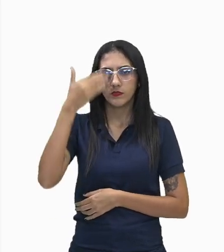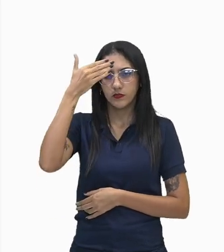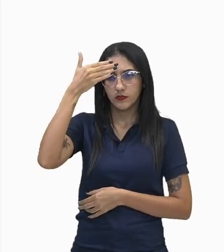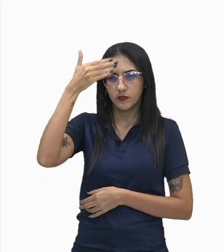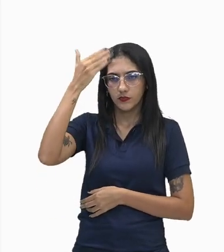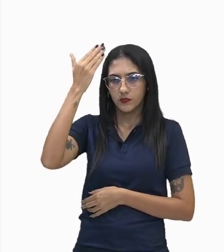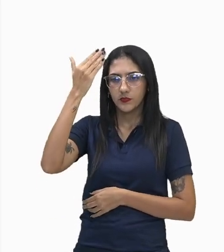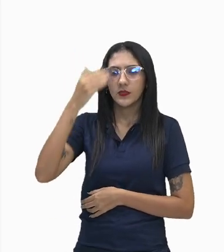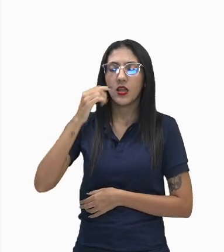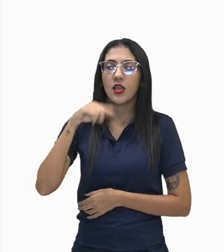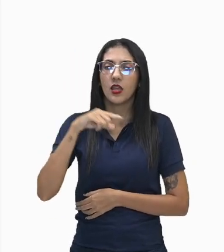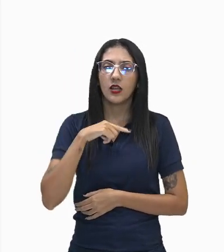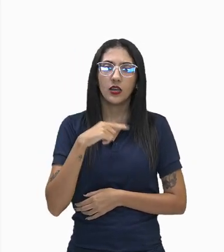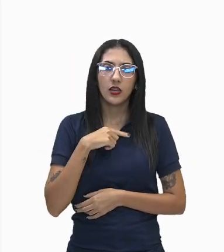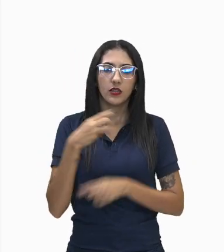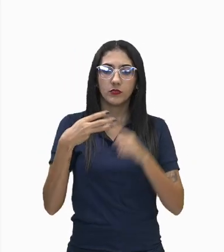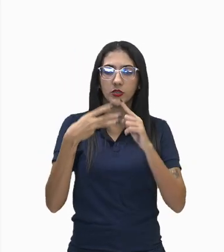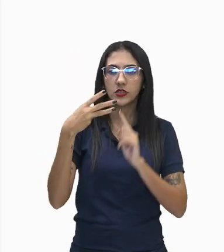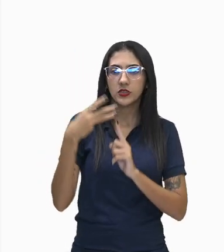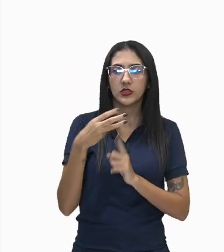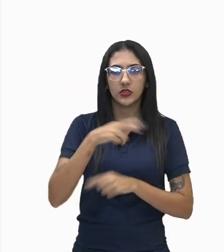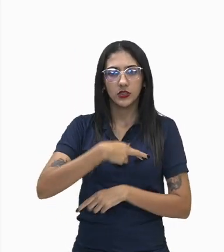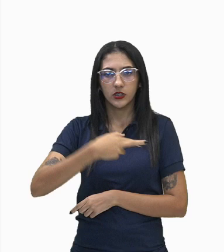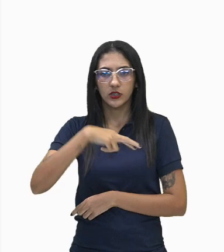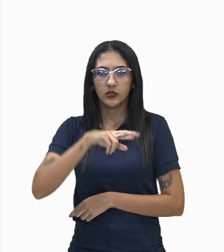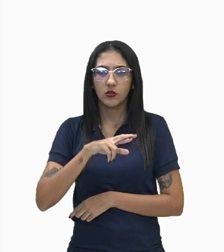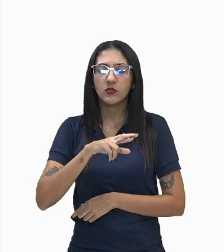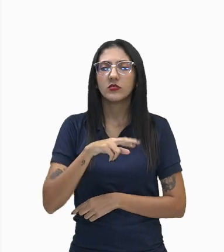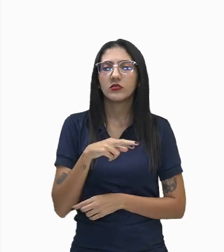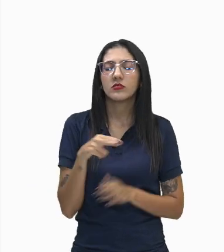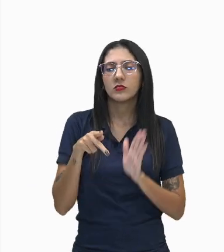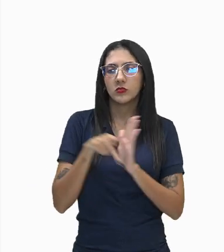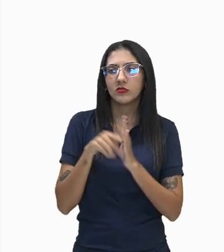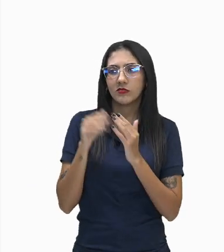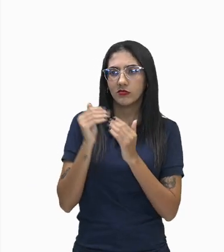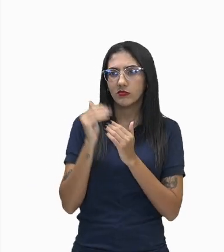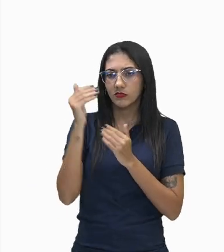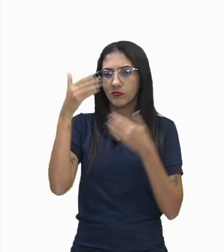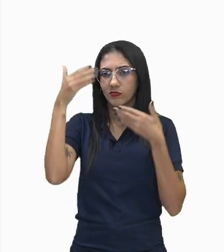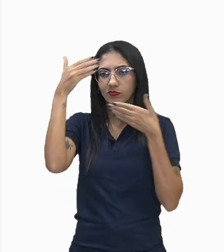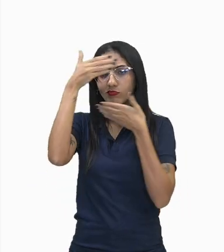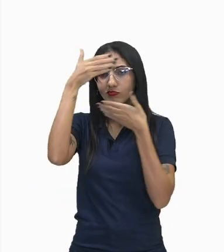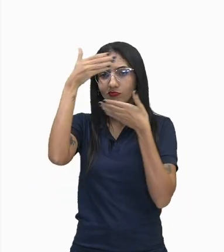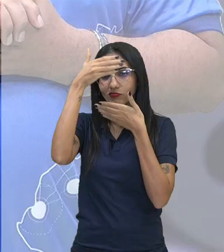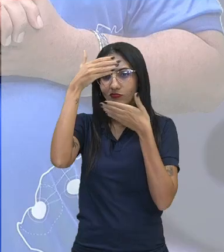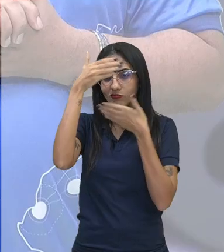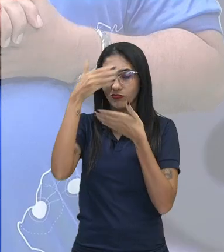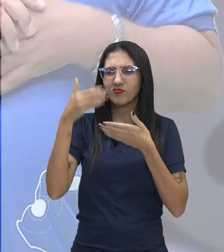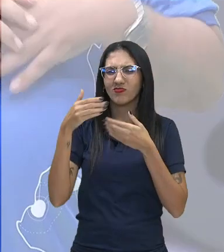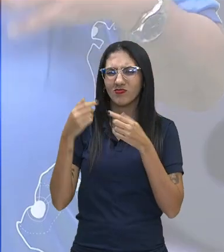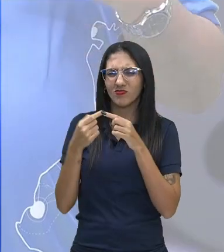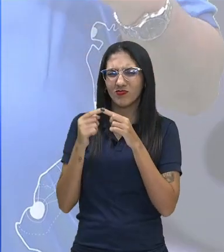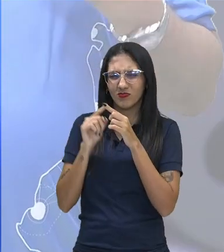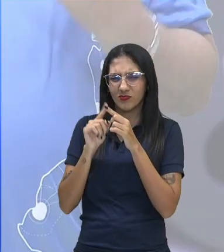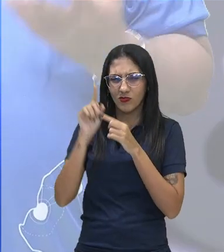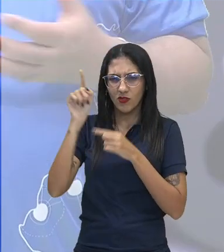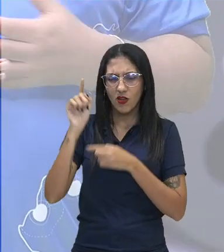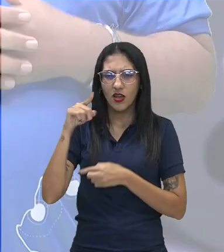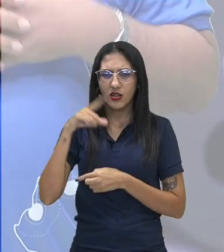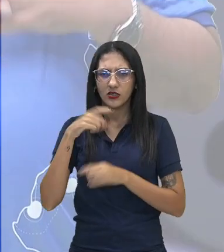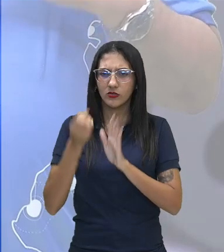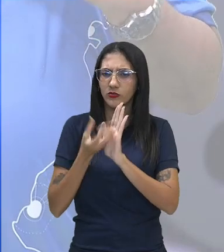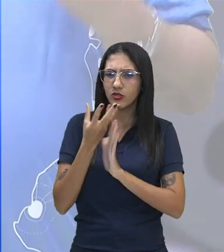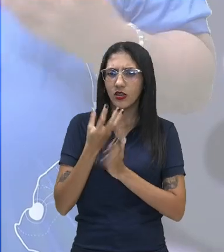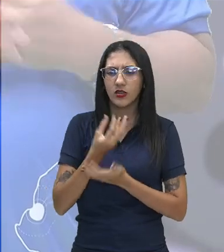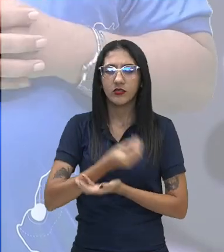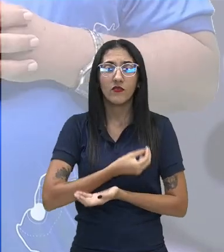3 religiões abraâmicas, uma das 3 religiões que nasce ali da fé de Abraão, o surgimento da